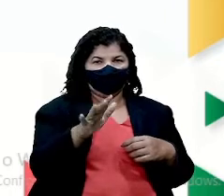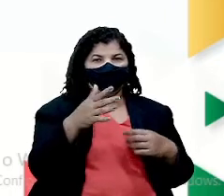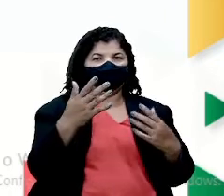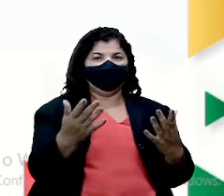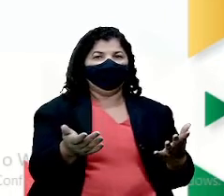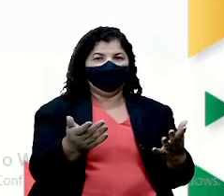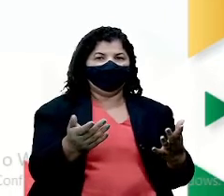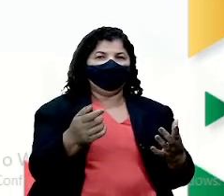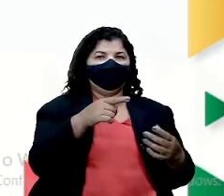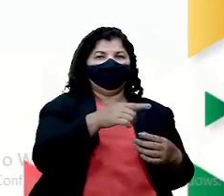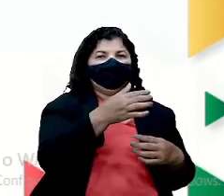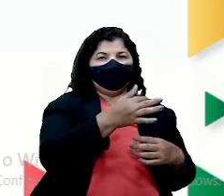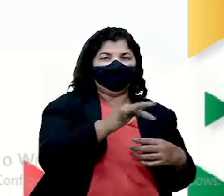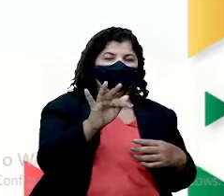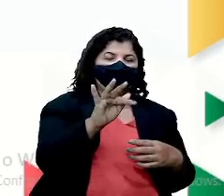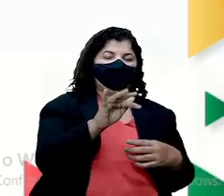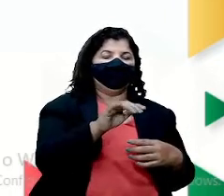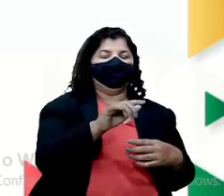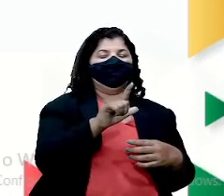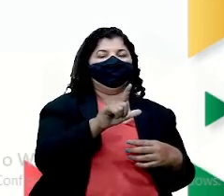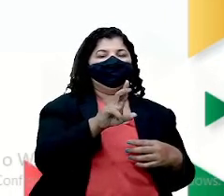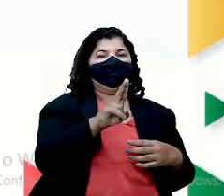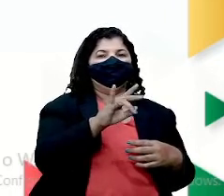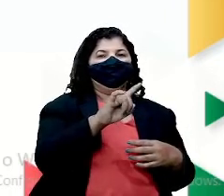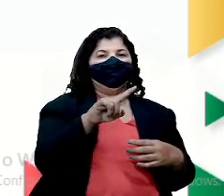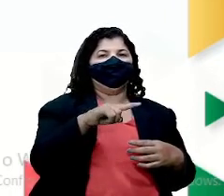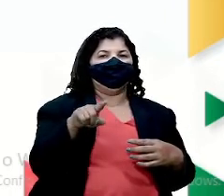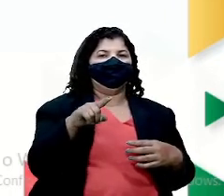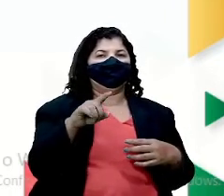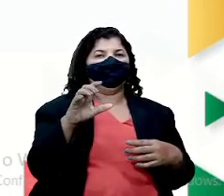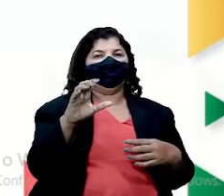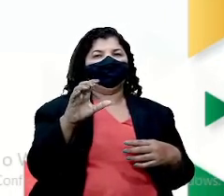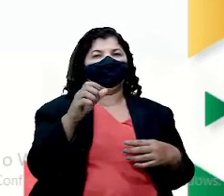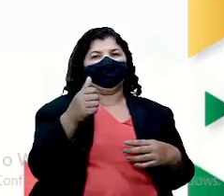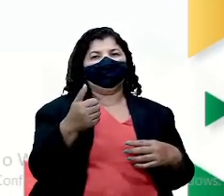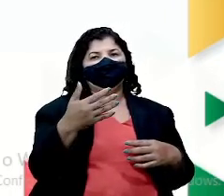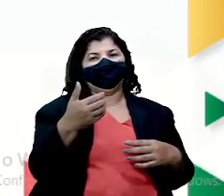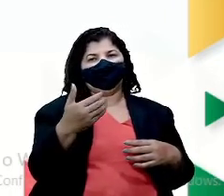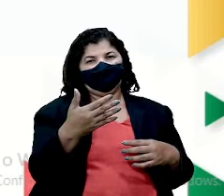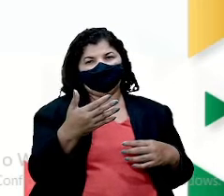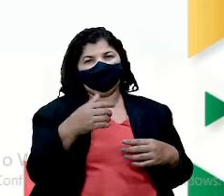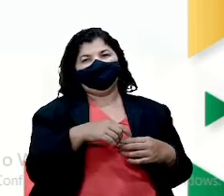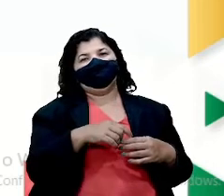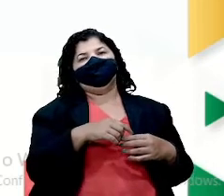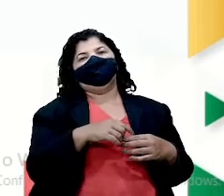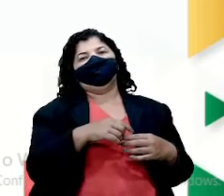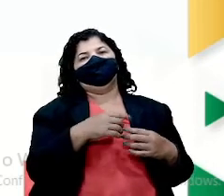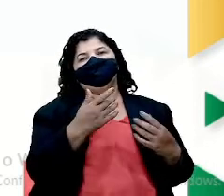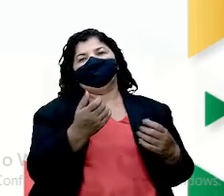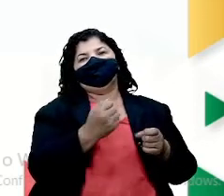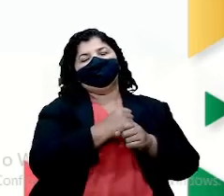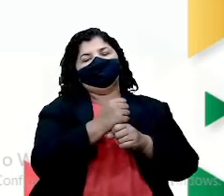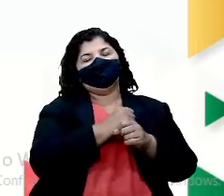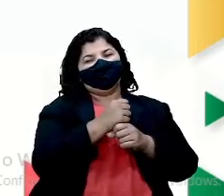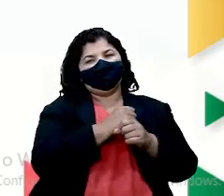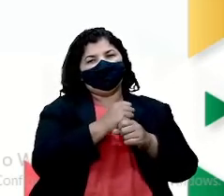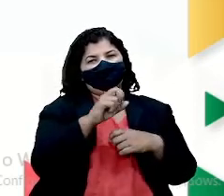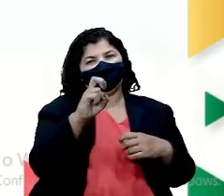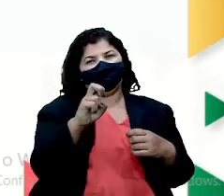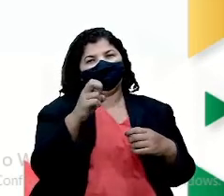Luís XIV, né? O rei Sol que reinou, de fato, por 54